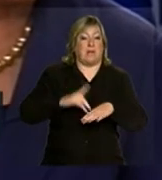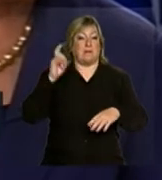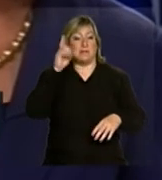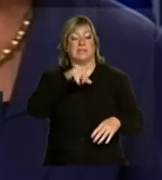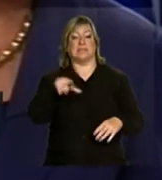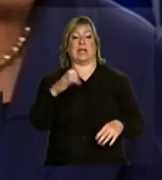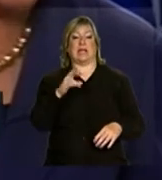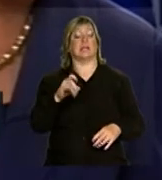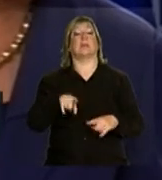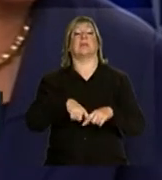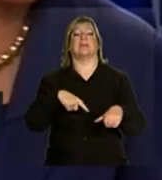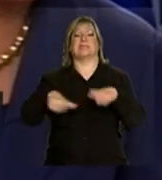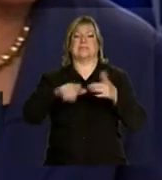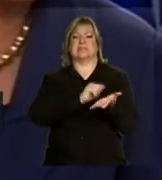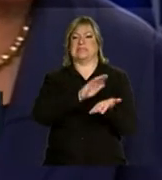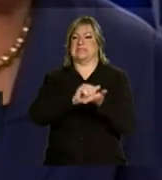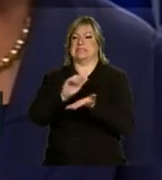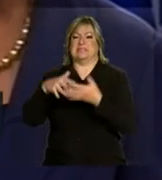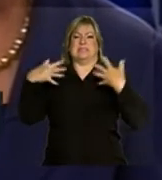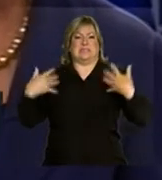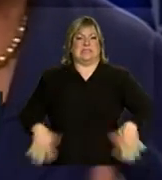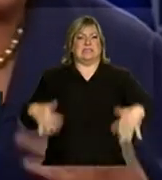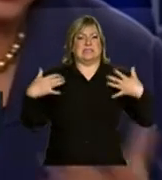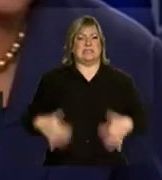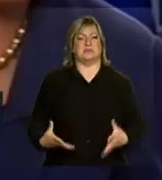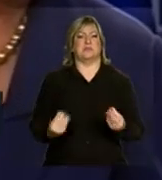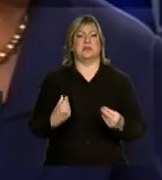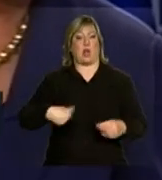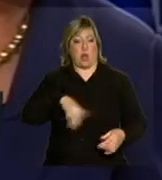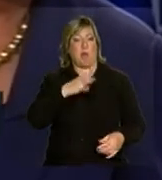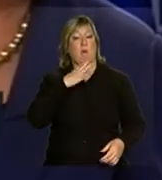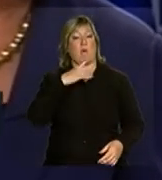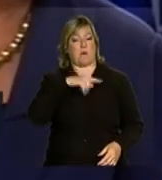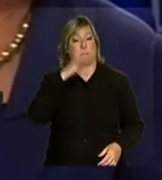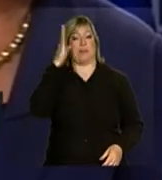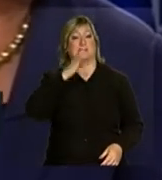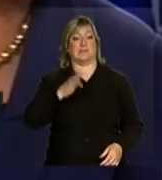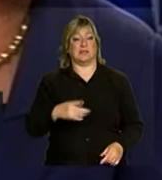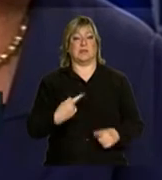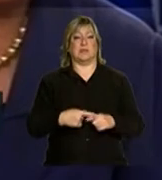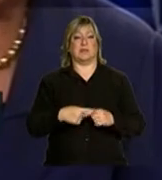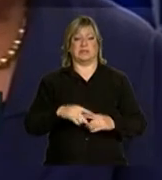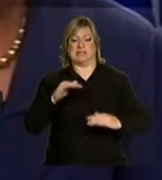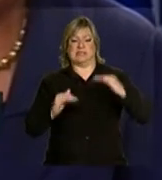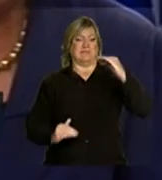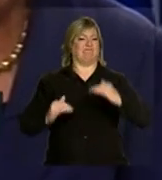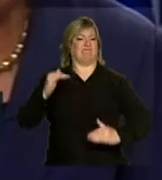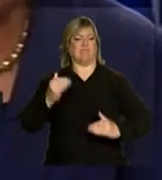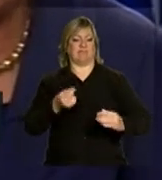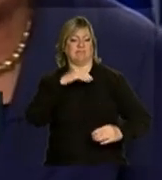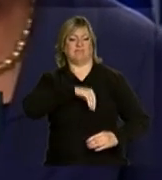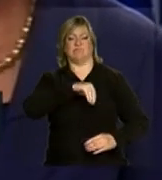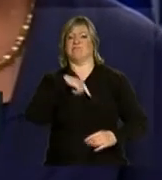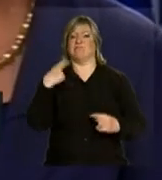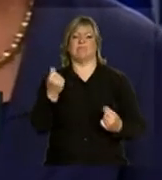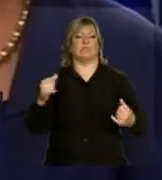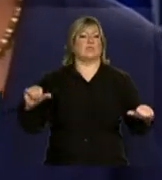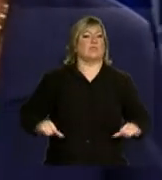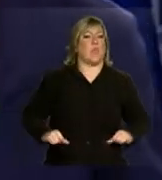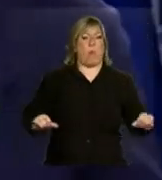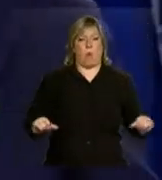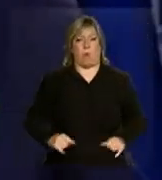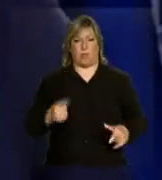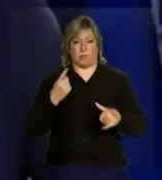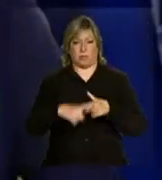desemprego que nós conhecemos no Brasil, que é o aumento da desigualdade. E,